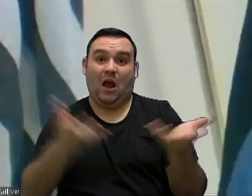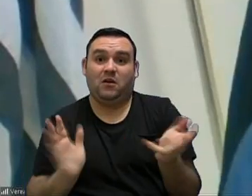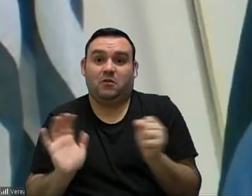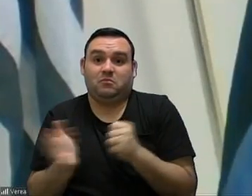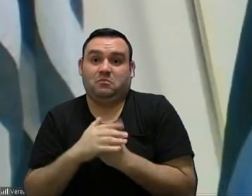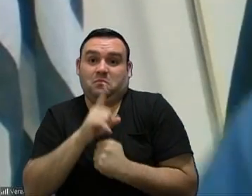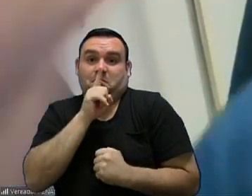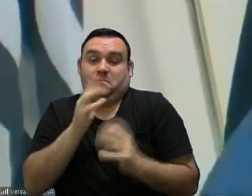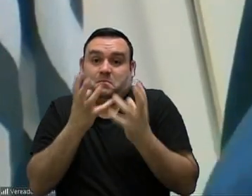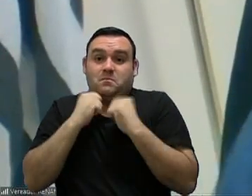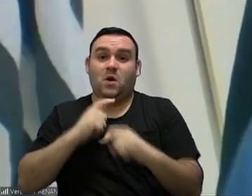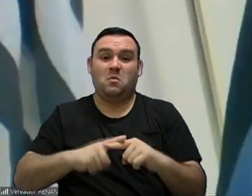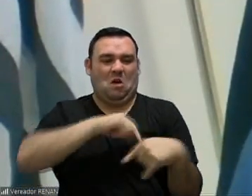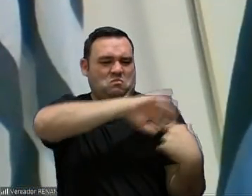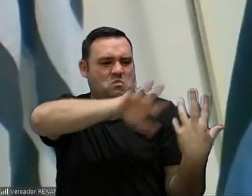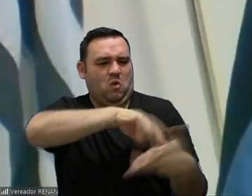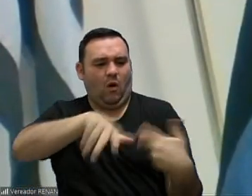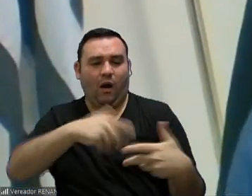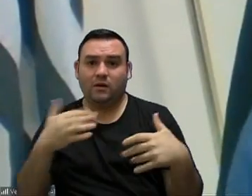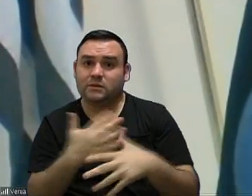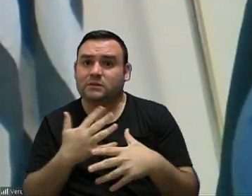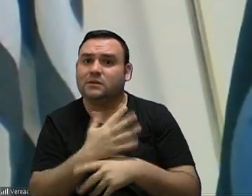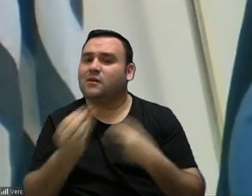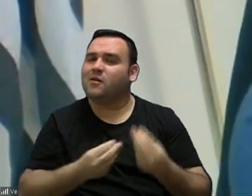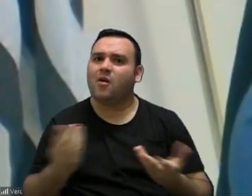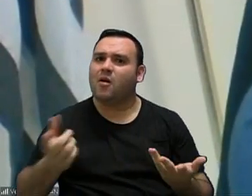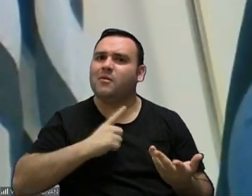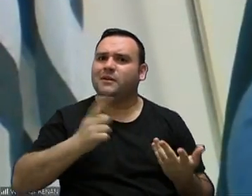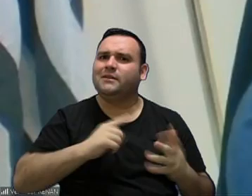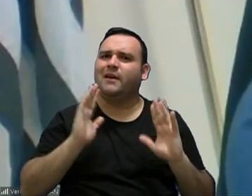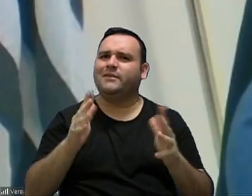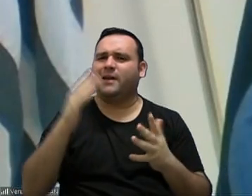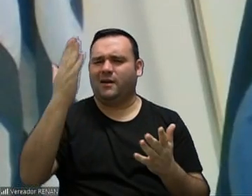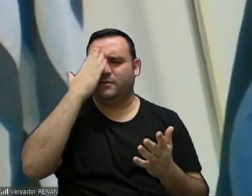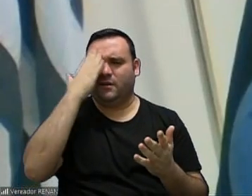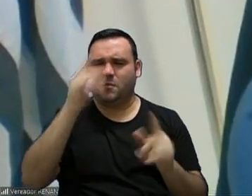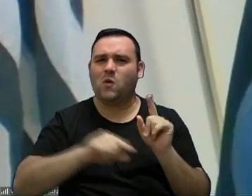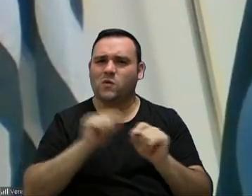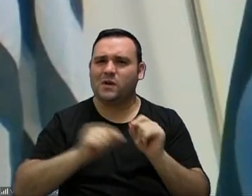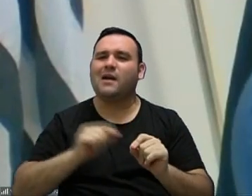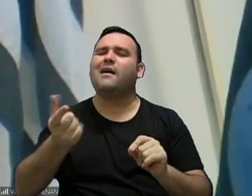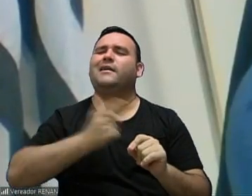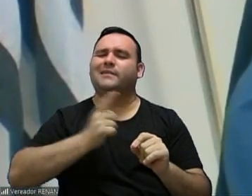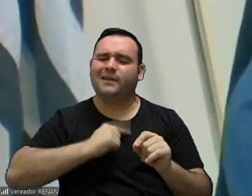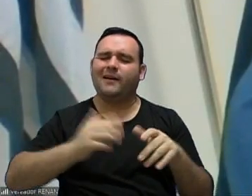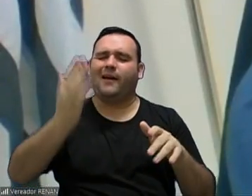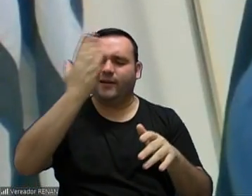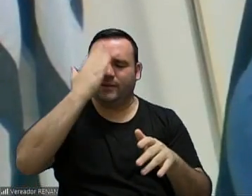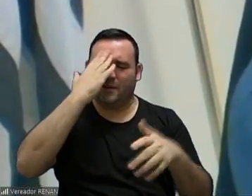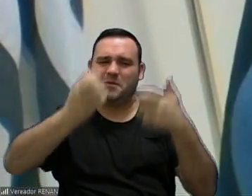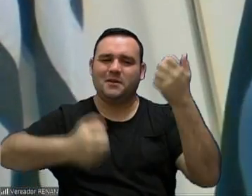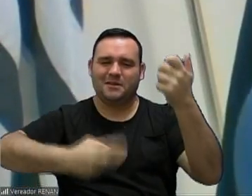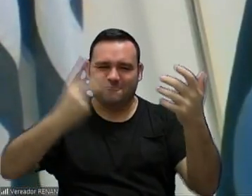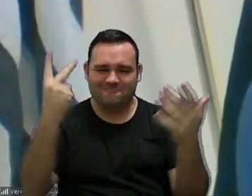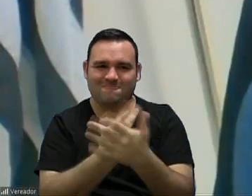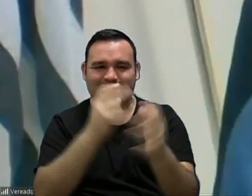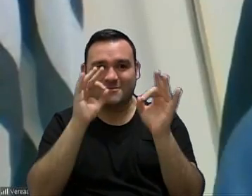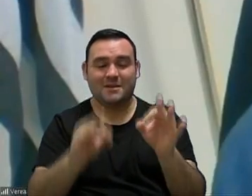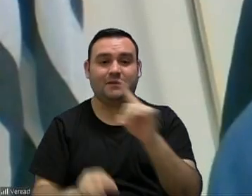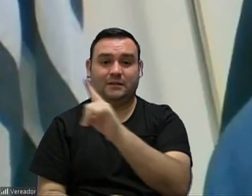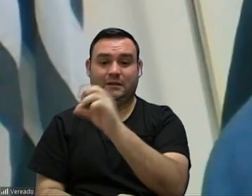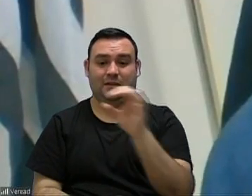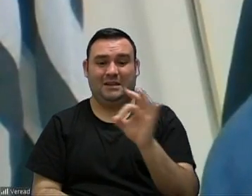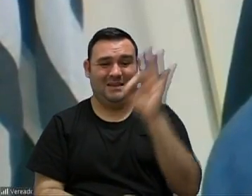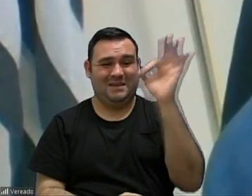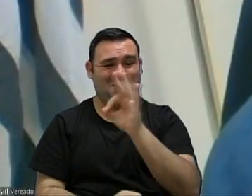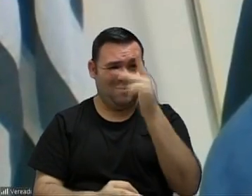escondem depois do caos que gerou na cidade. Isso aí era favas contadas o que ia acontecer. Favas contadas o que ia acontecer, que ia chegar 100% dos